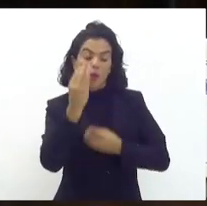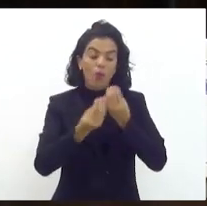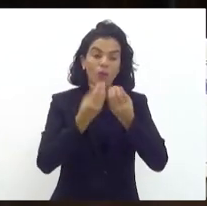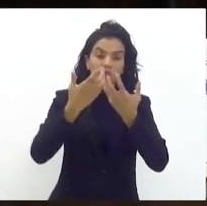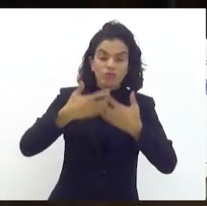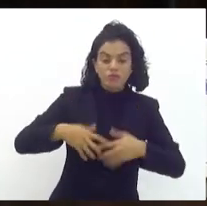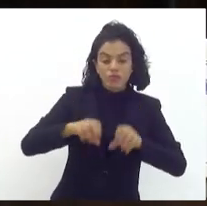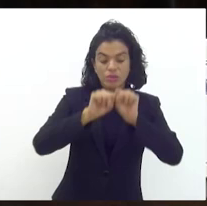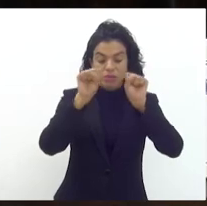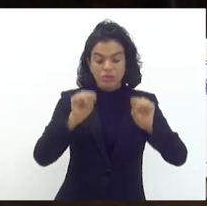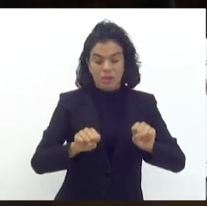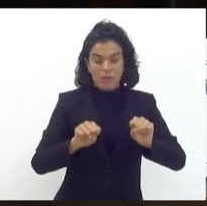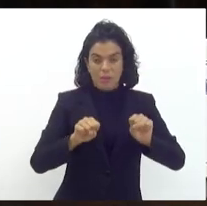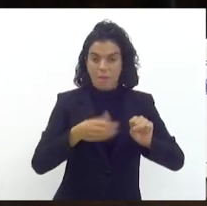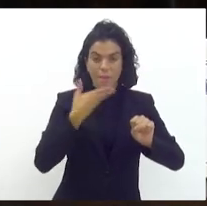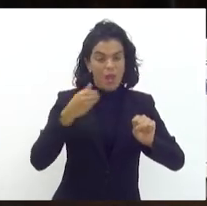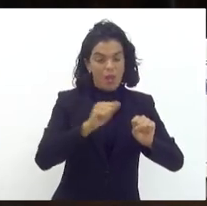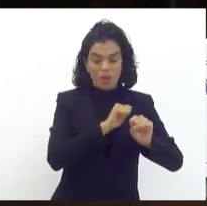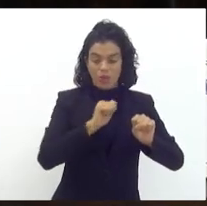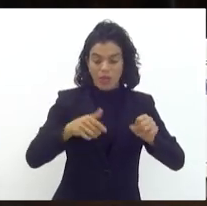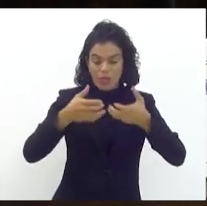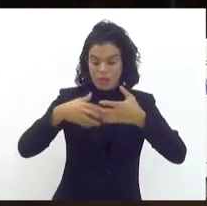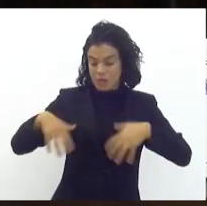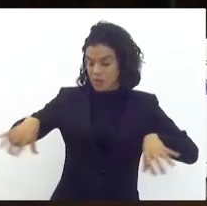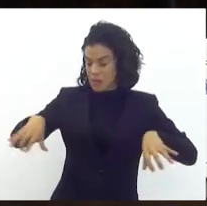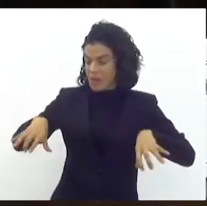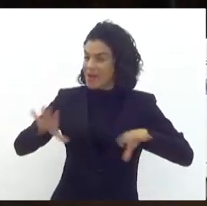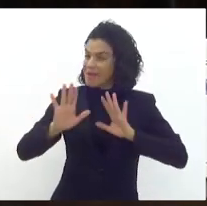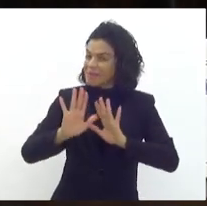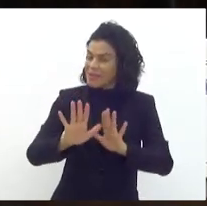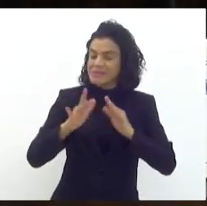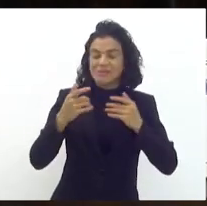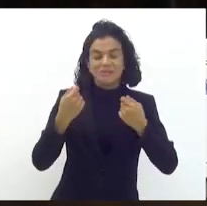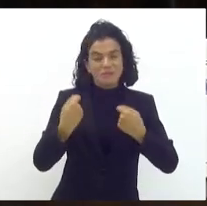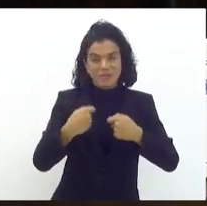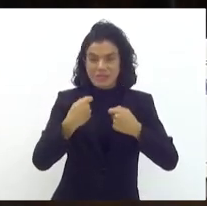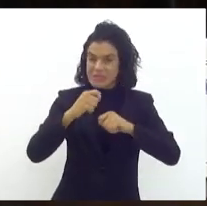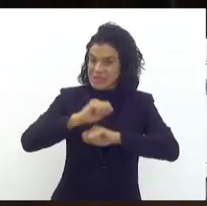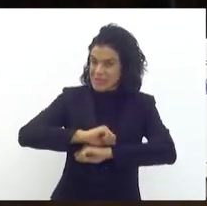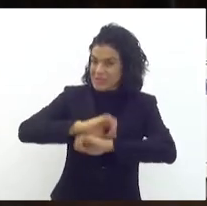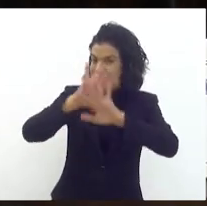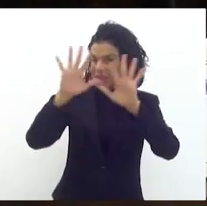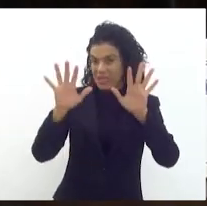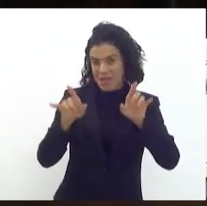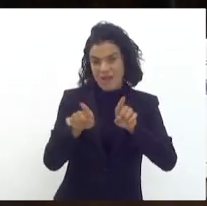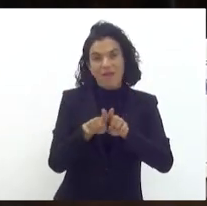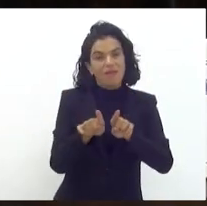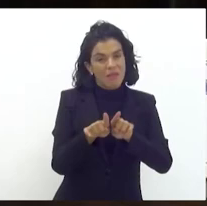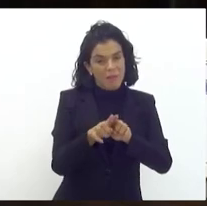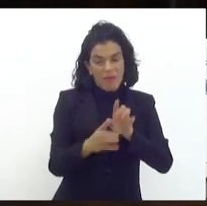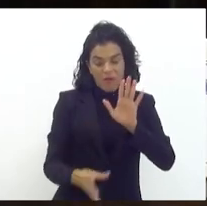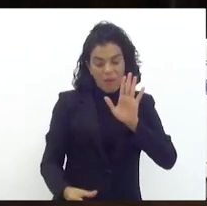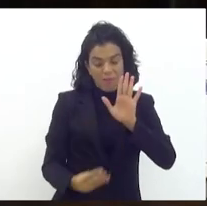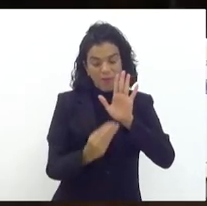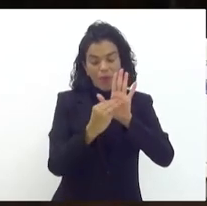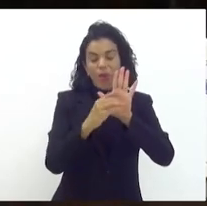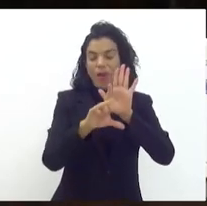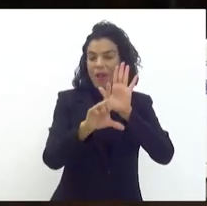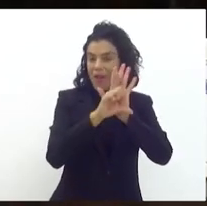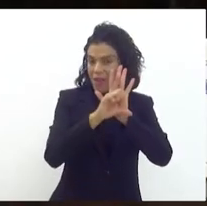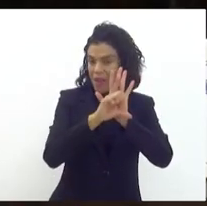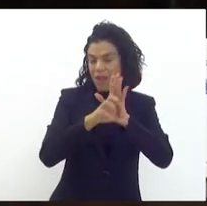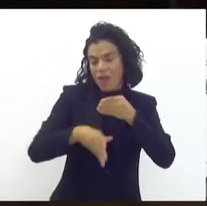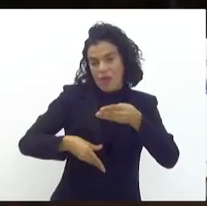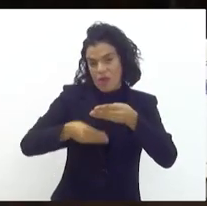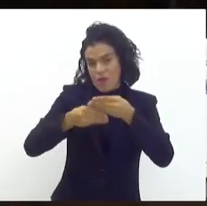um todo e não separadamente mas esse é um que precisa ser esclarecido e que vai ficar para ler complementar então